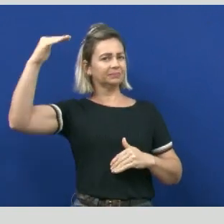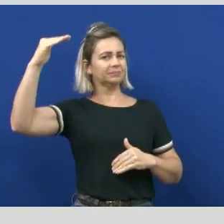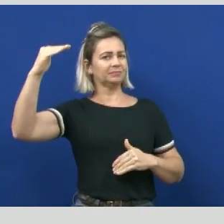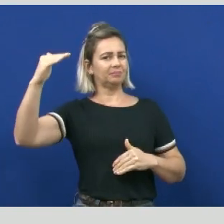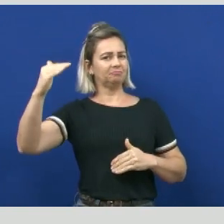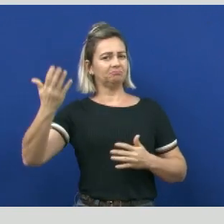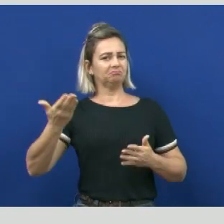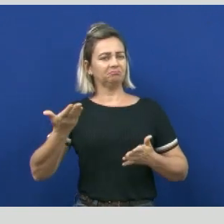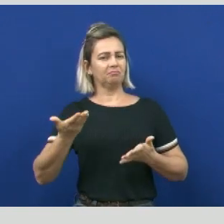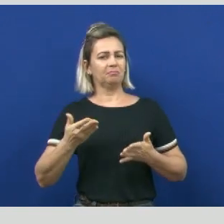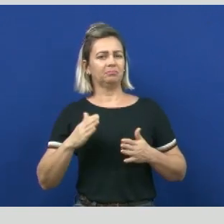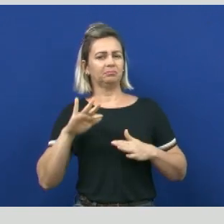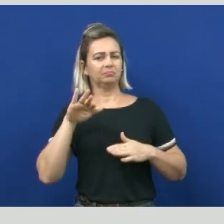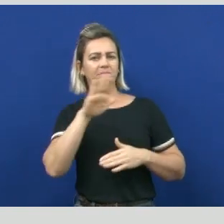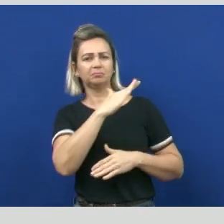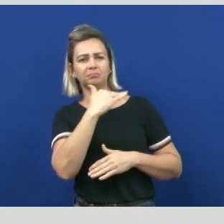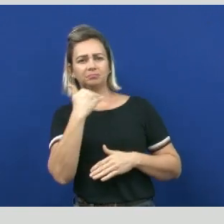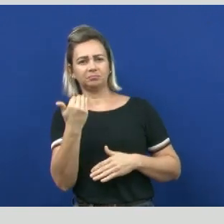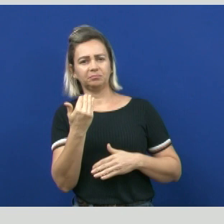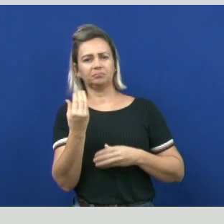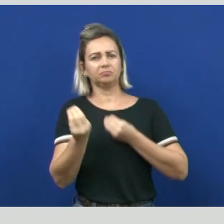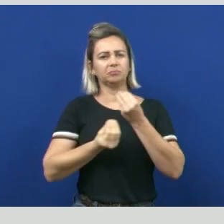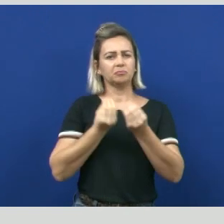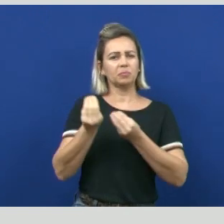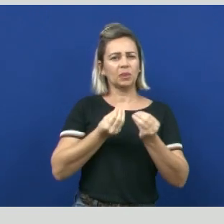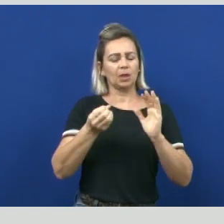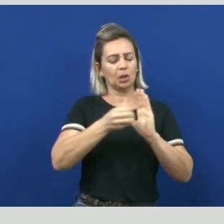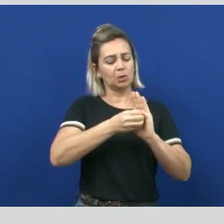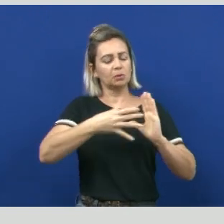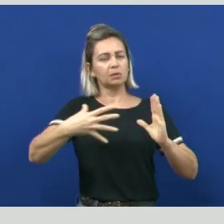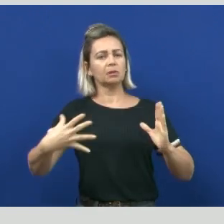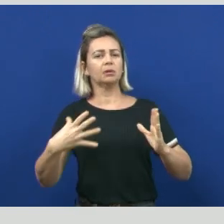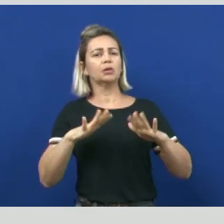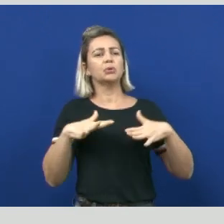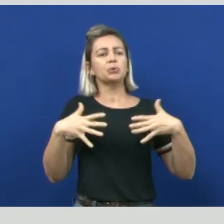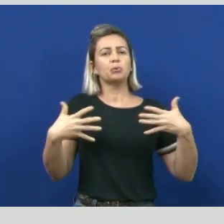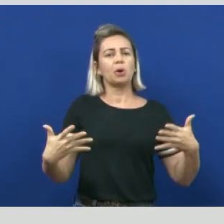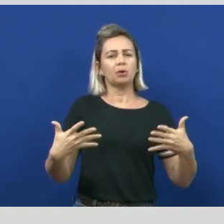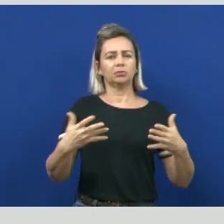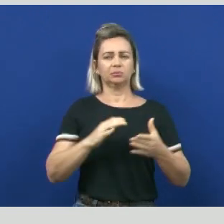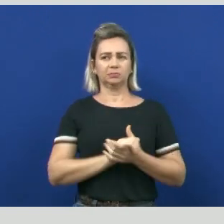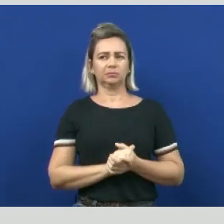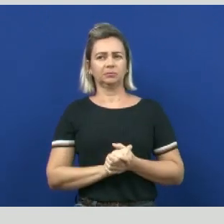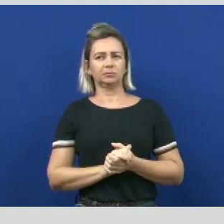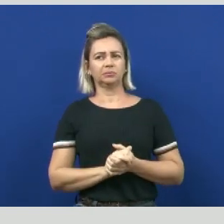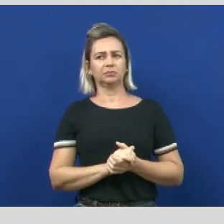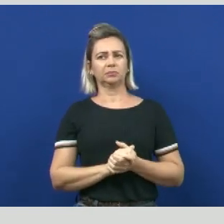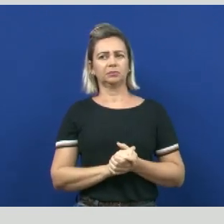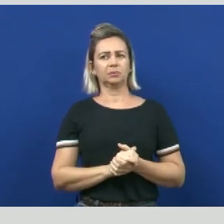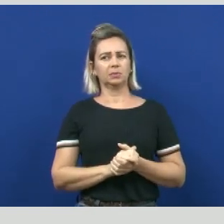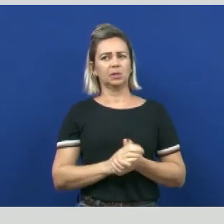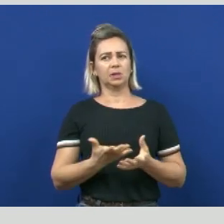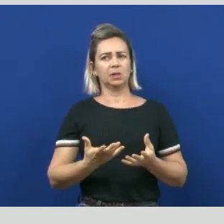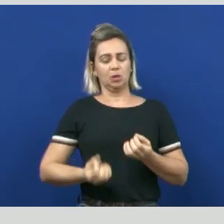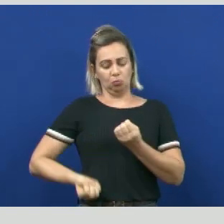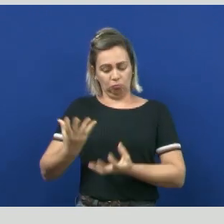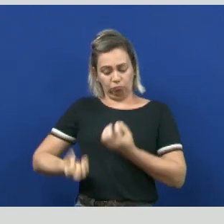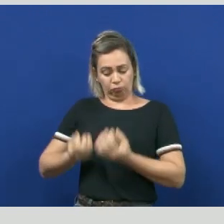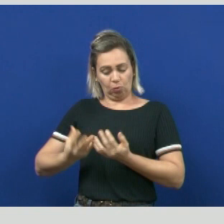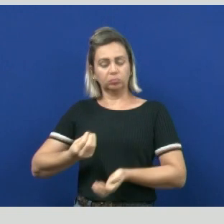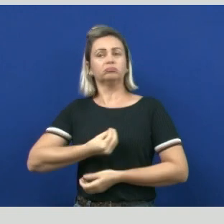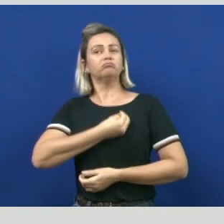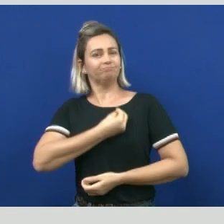envelhecimento e morte são características gerais dos seres vivos. Com essa definição, uma criança concluiu que o fogo é um ser